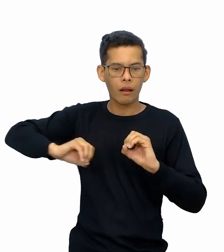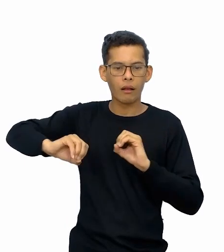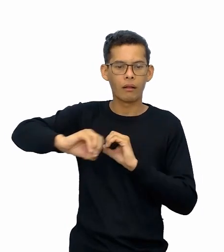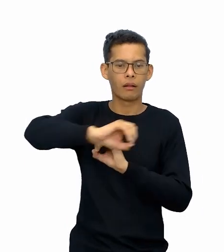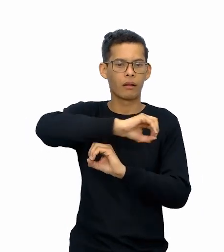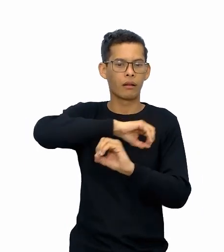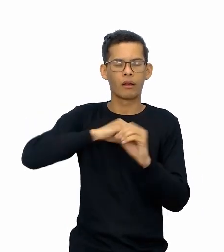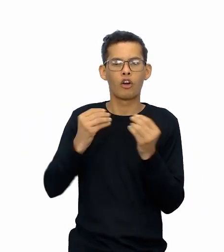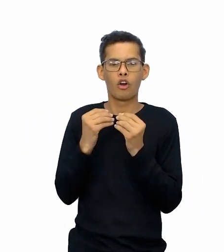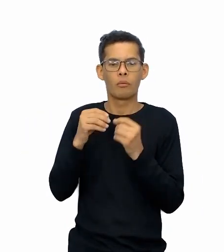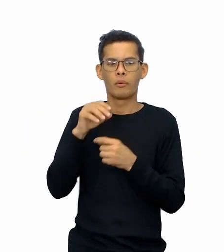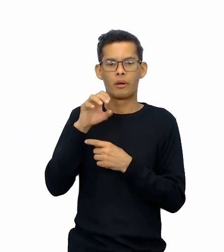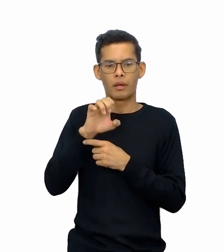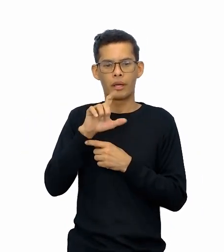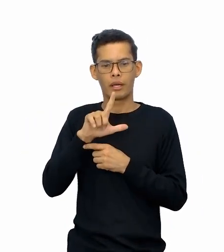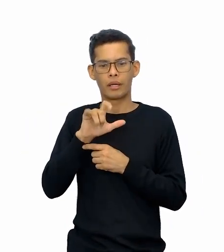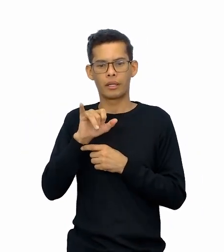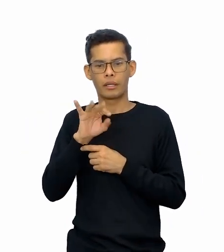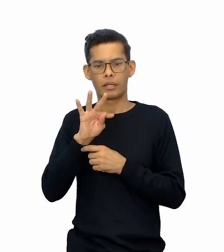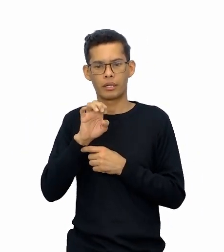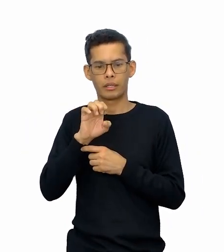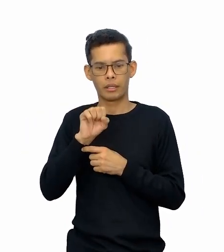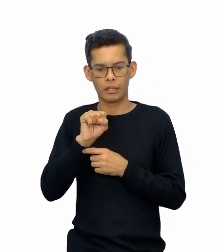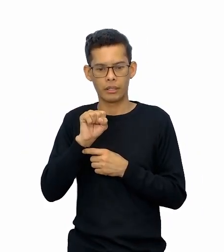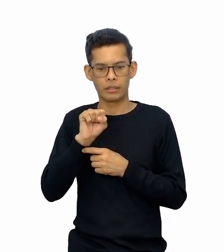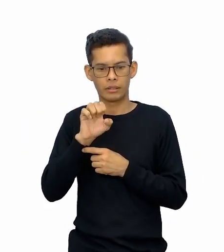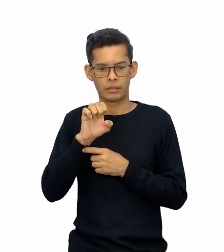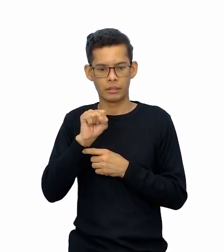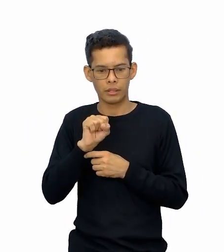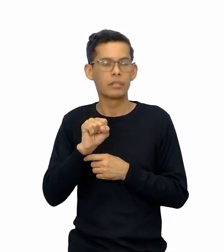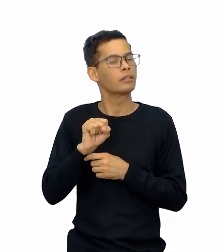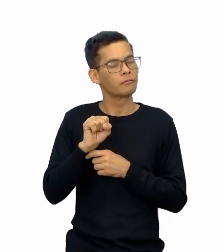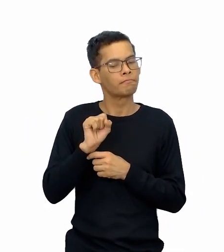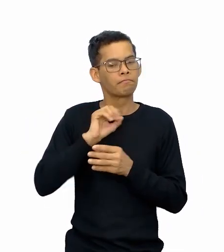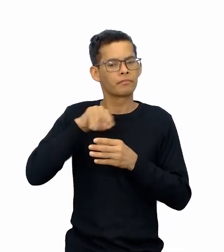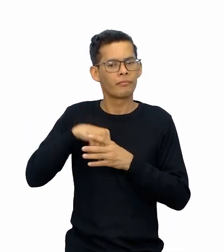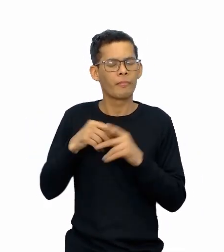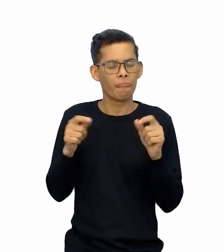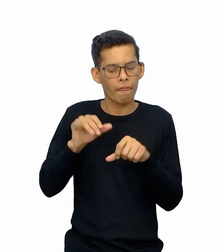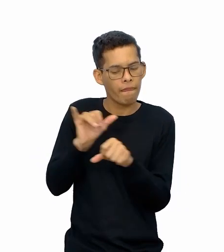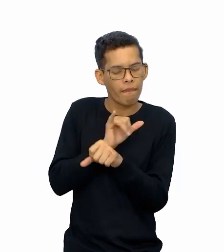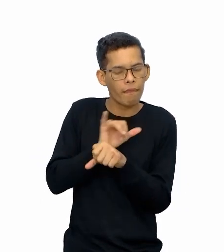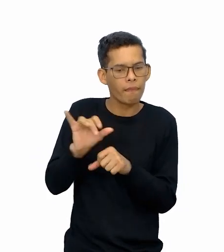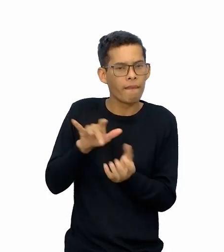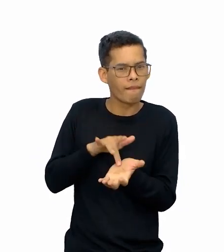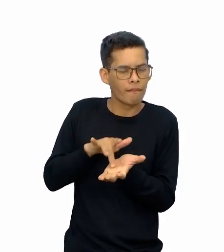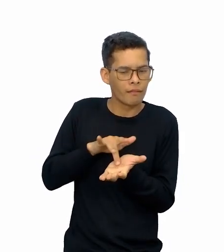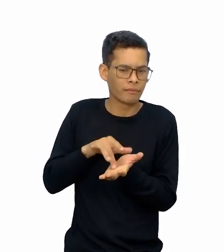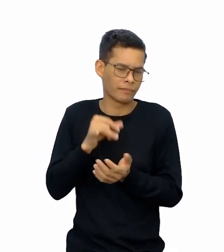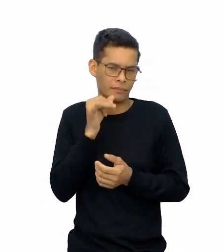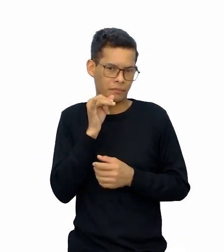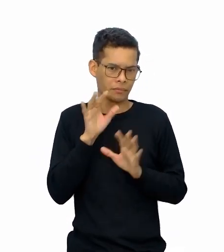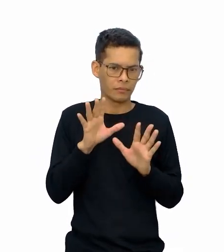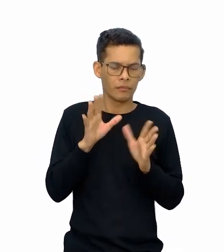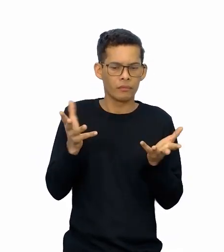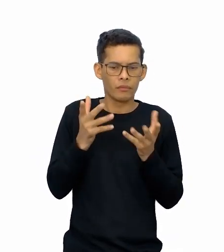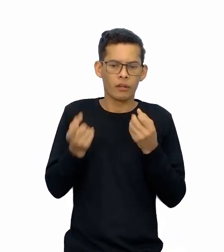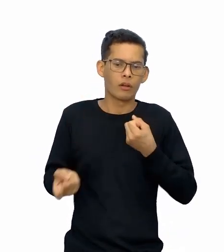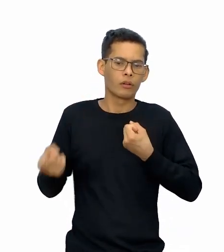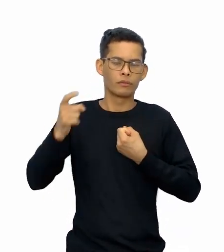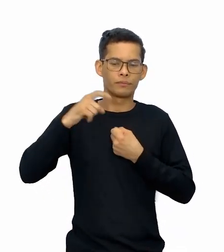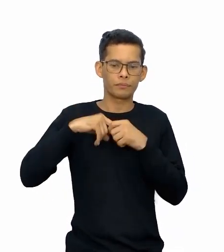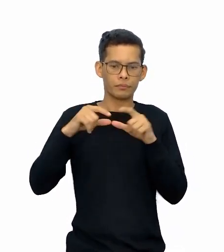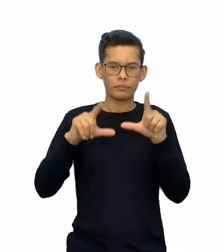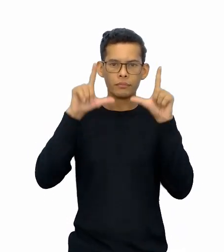de elipses. E a gente pode também simular isso aqui. Agora eu vou pedir para vocês voltarem aí